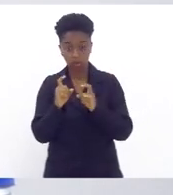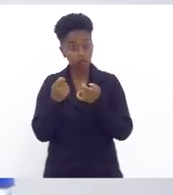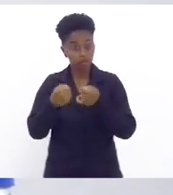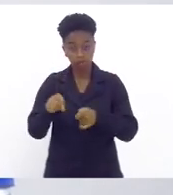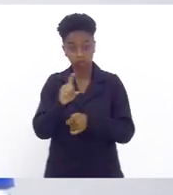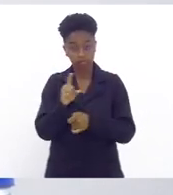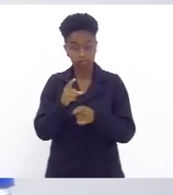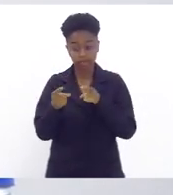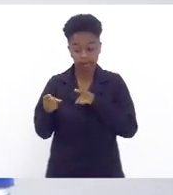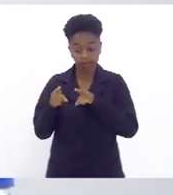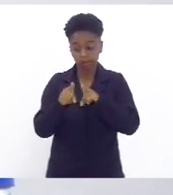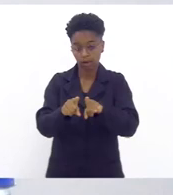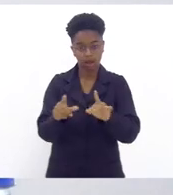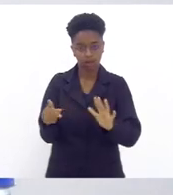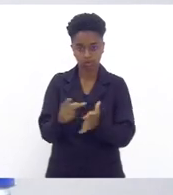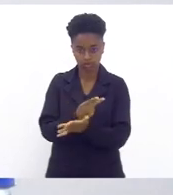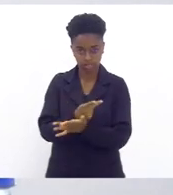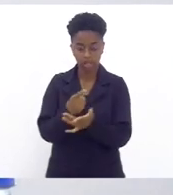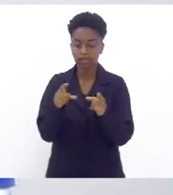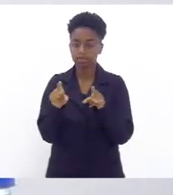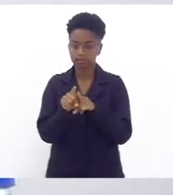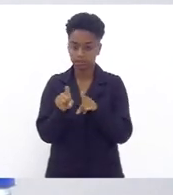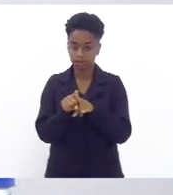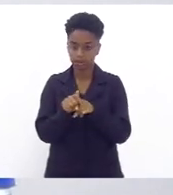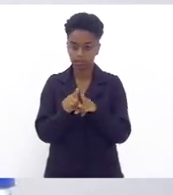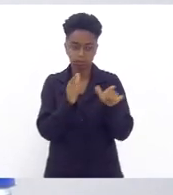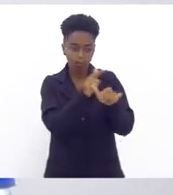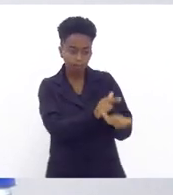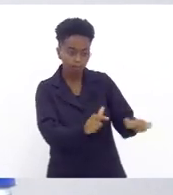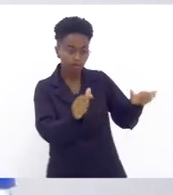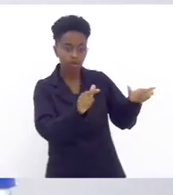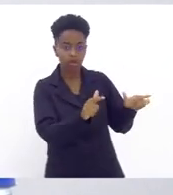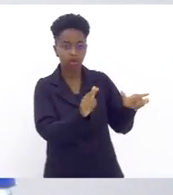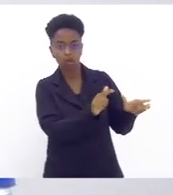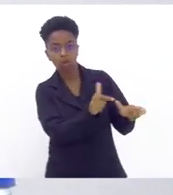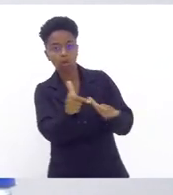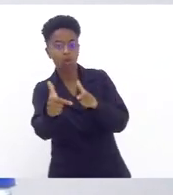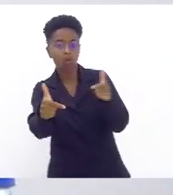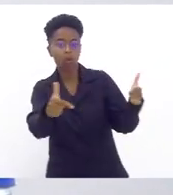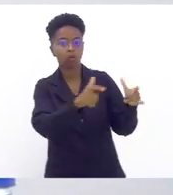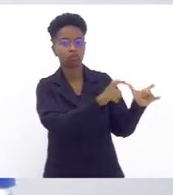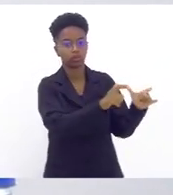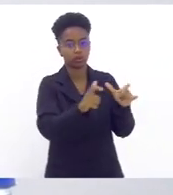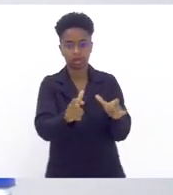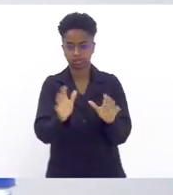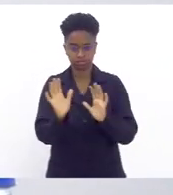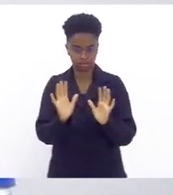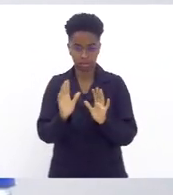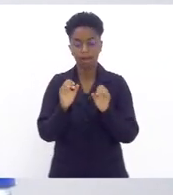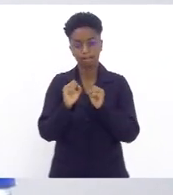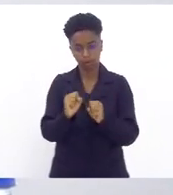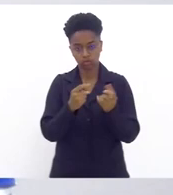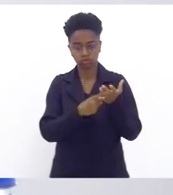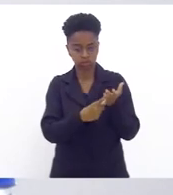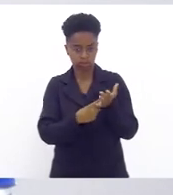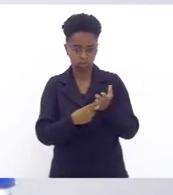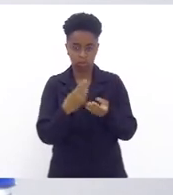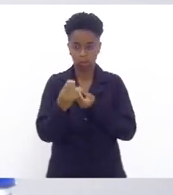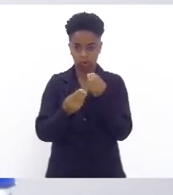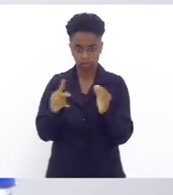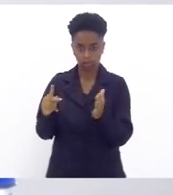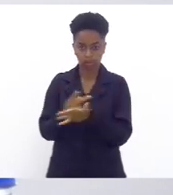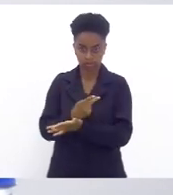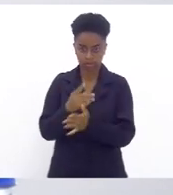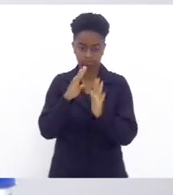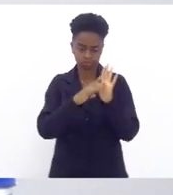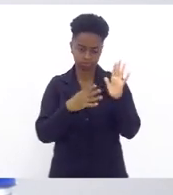feita de forma paralela nem de uma forma que esvazie os outros anexos do seu uso então isso tudo pode ser combinado nunca